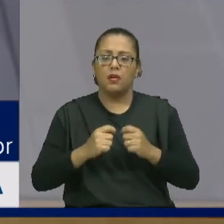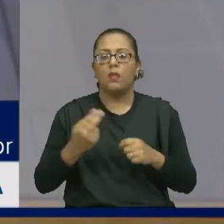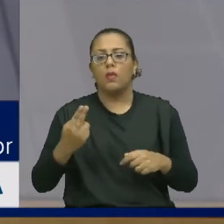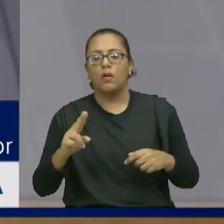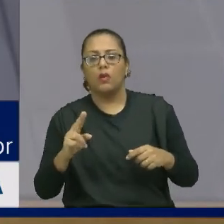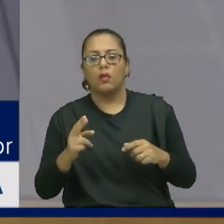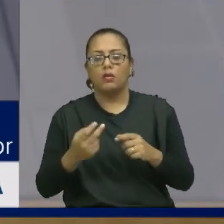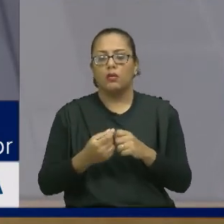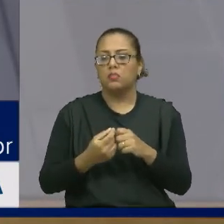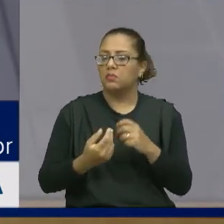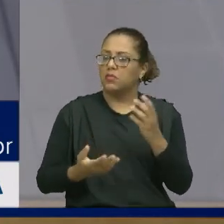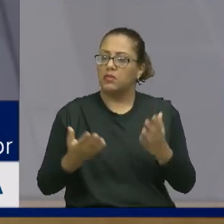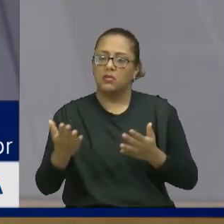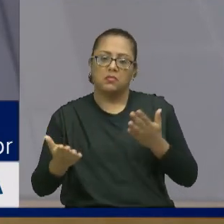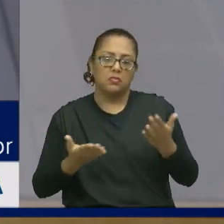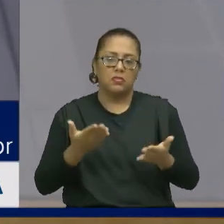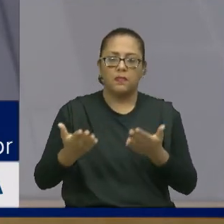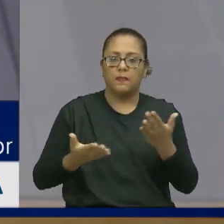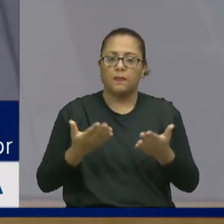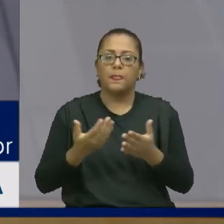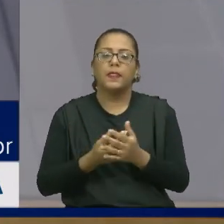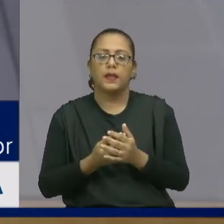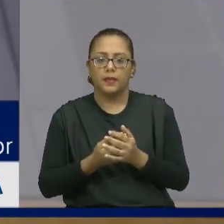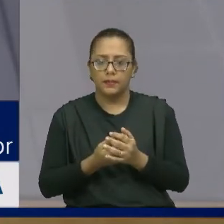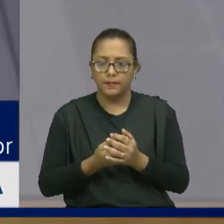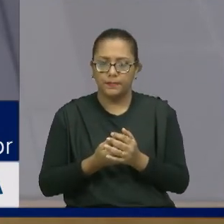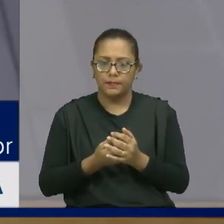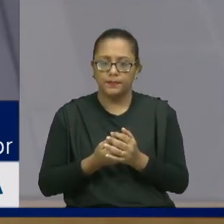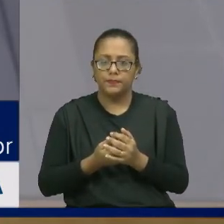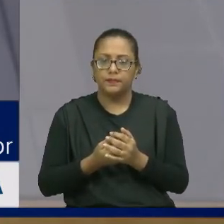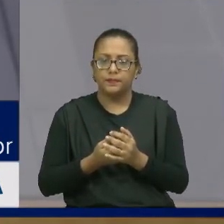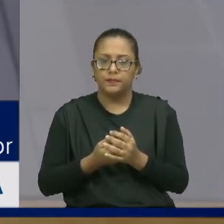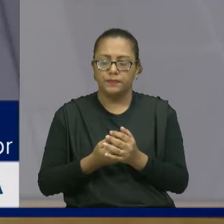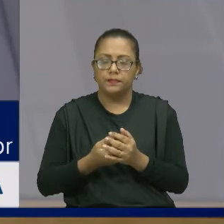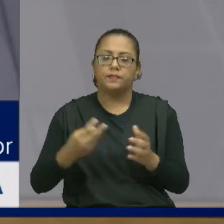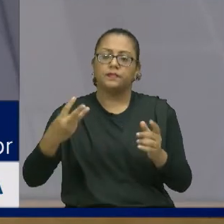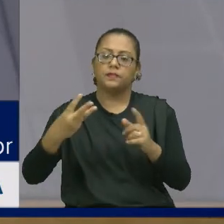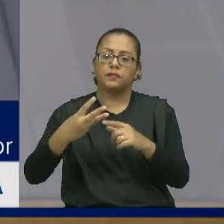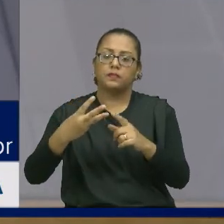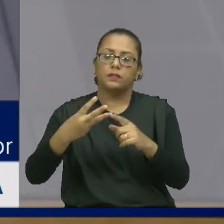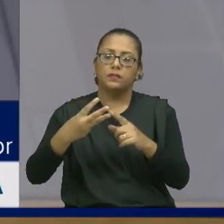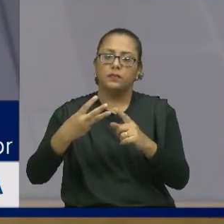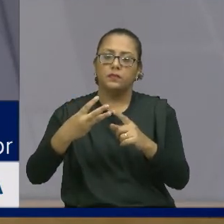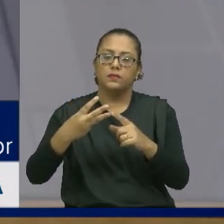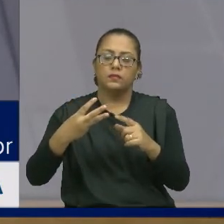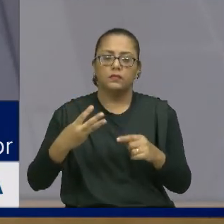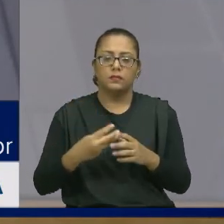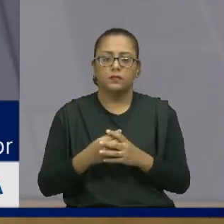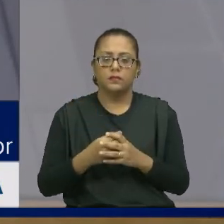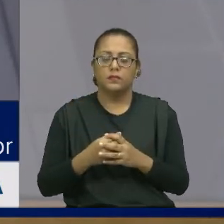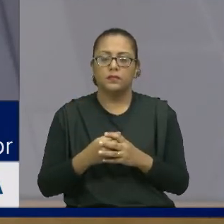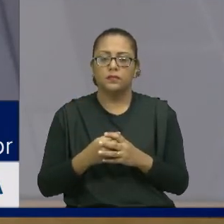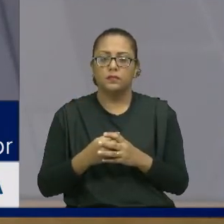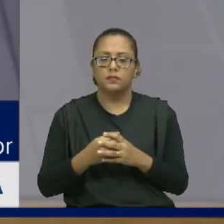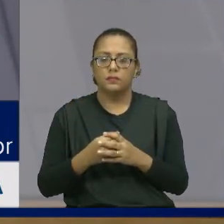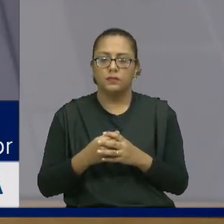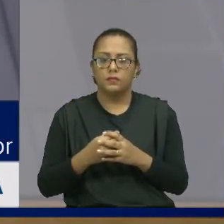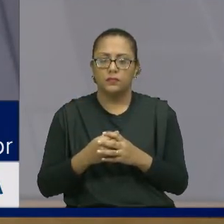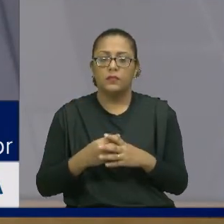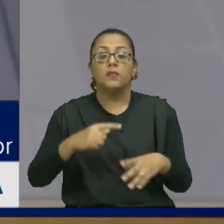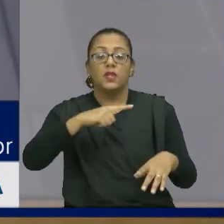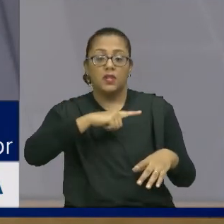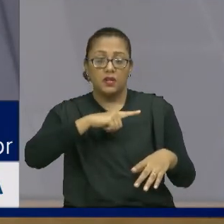órgão equivalentes, ponto e vírgula, IE. 3º, em que tomaram parte ou